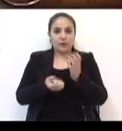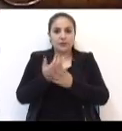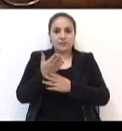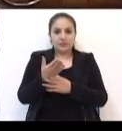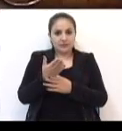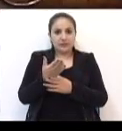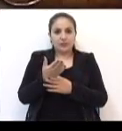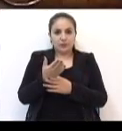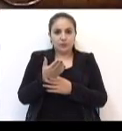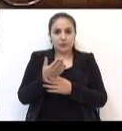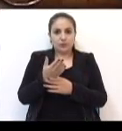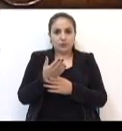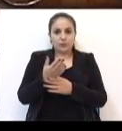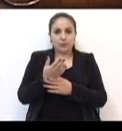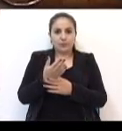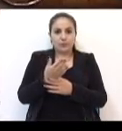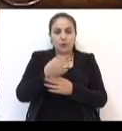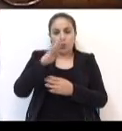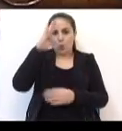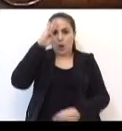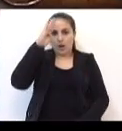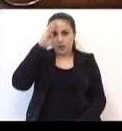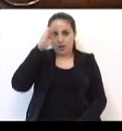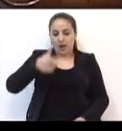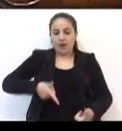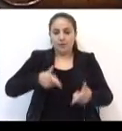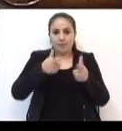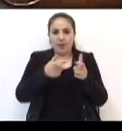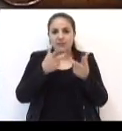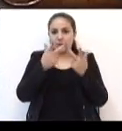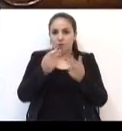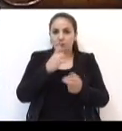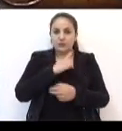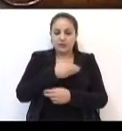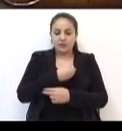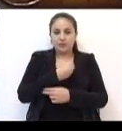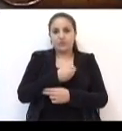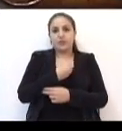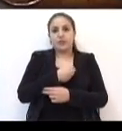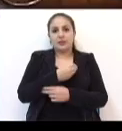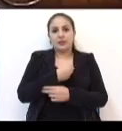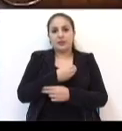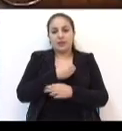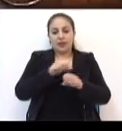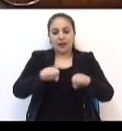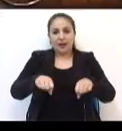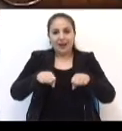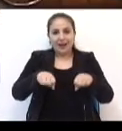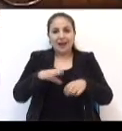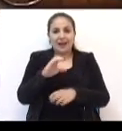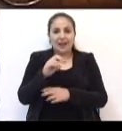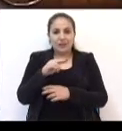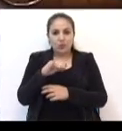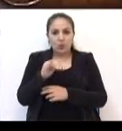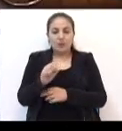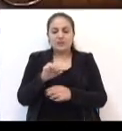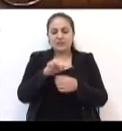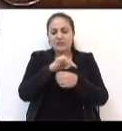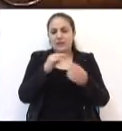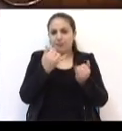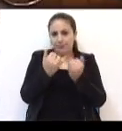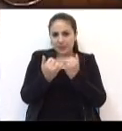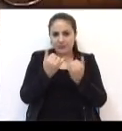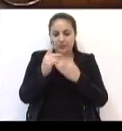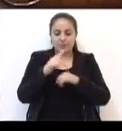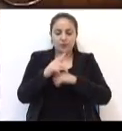guarda municipal armada, como existe, por exemplo, em Canoas e algumas cidades do porte de Passo Fundo. Então,